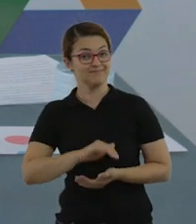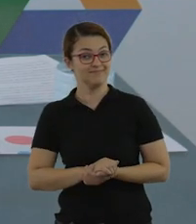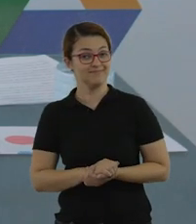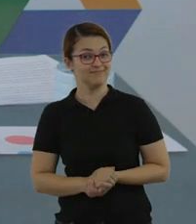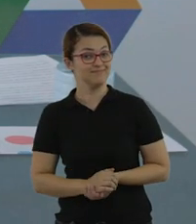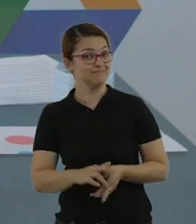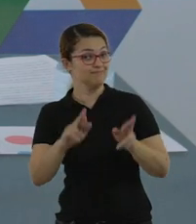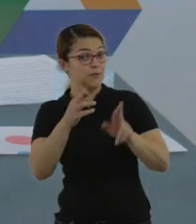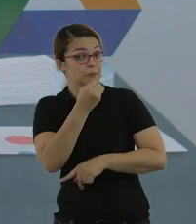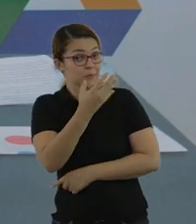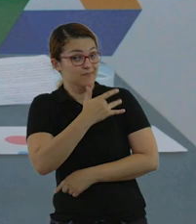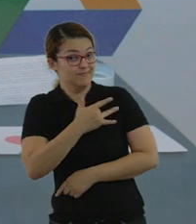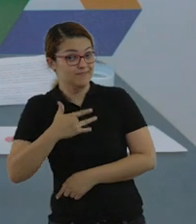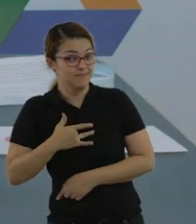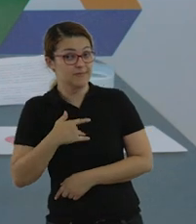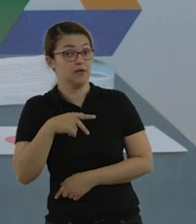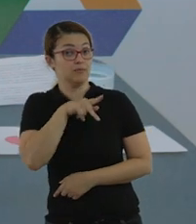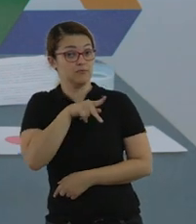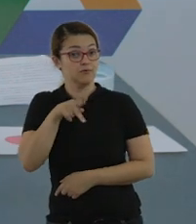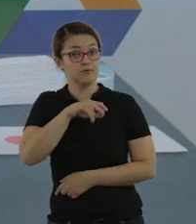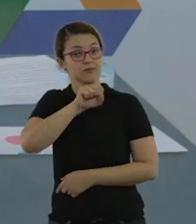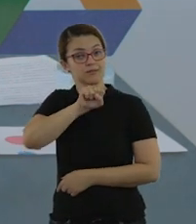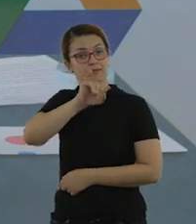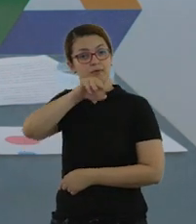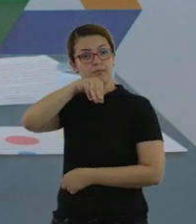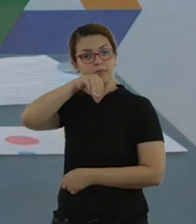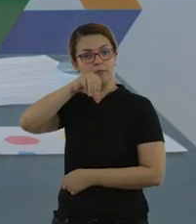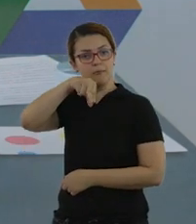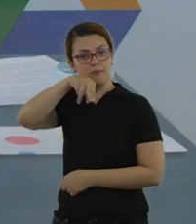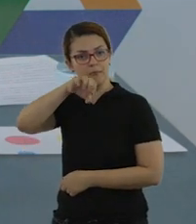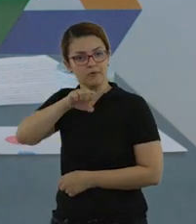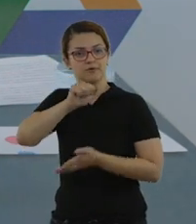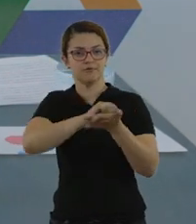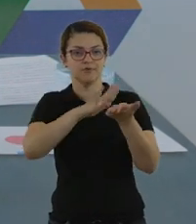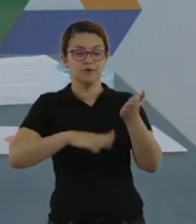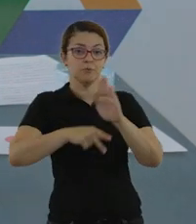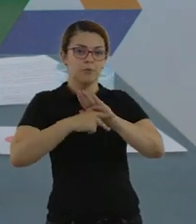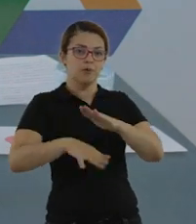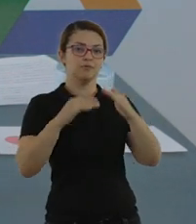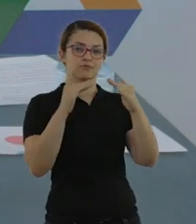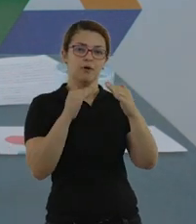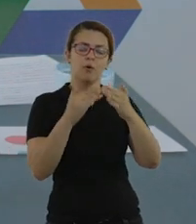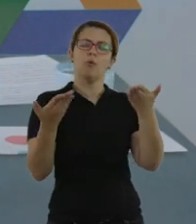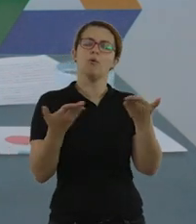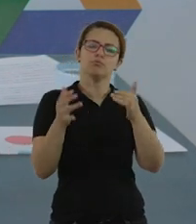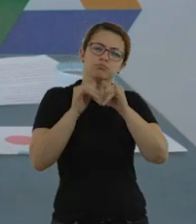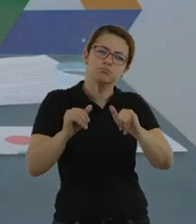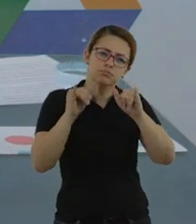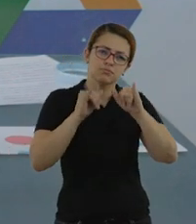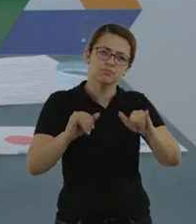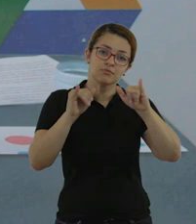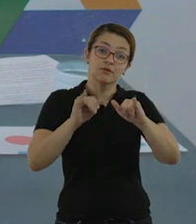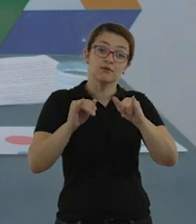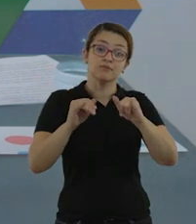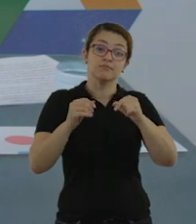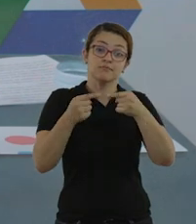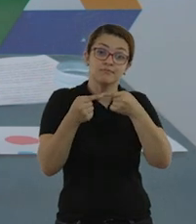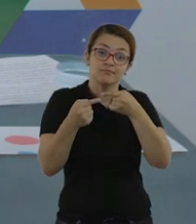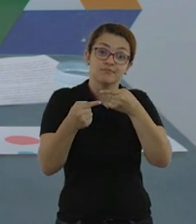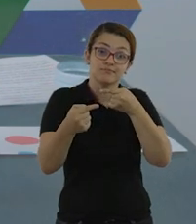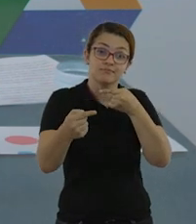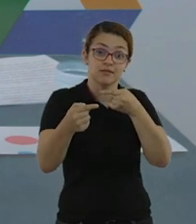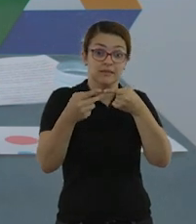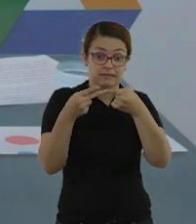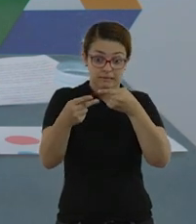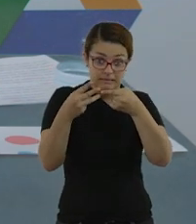Espero que seja tudo bem com vocês. Eu sou a professora Simone, aqui do Lição de Casa. E hoje vou falar com vocês sobre a terceira tabela de